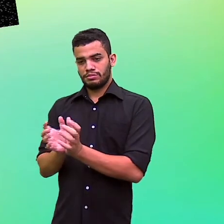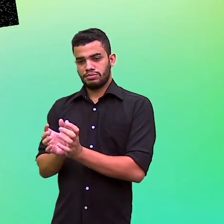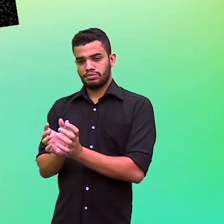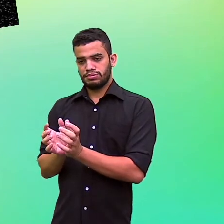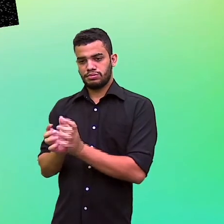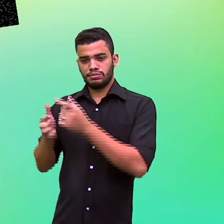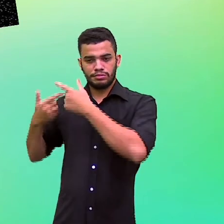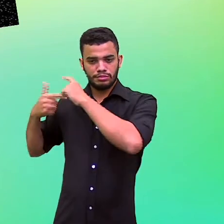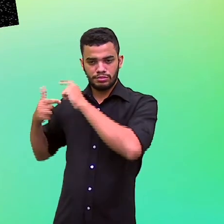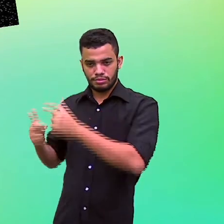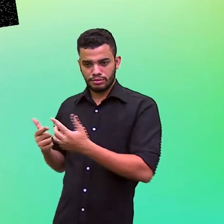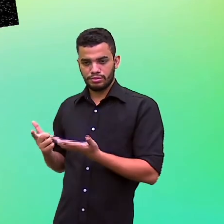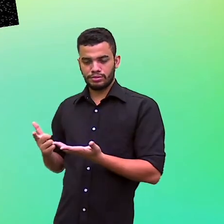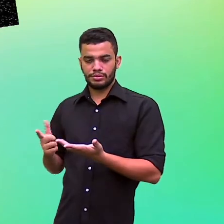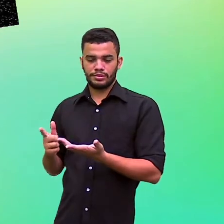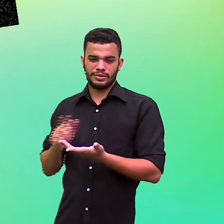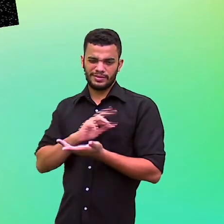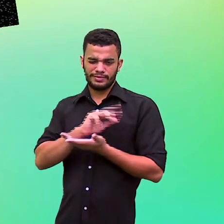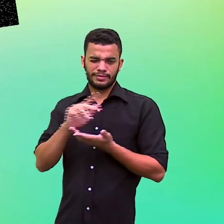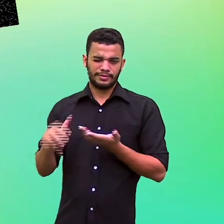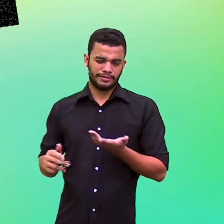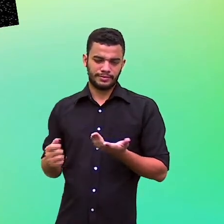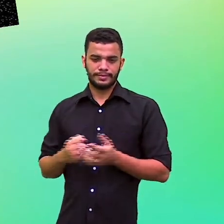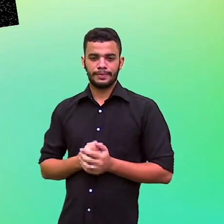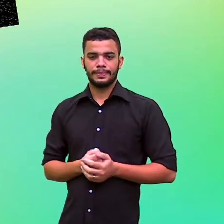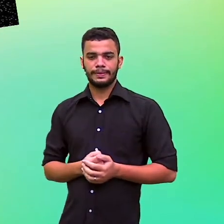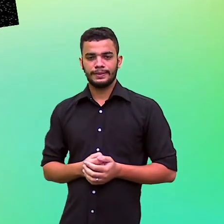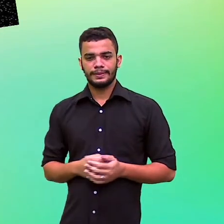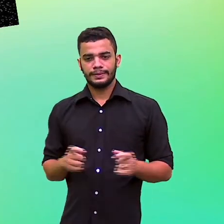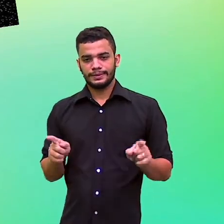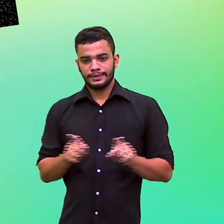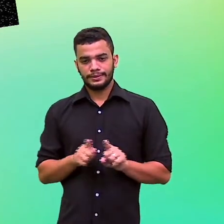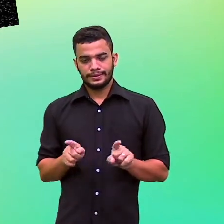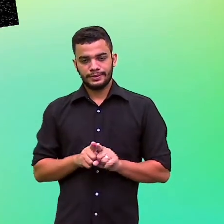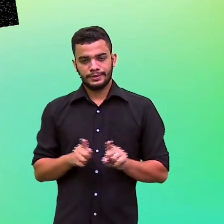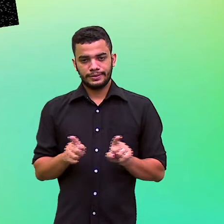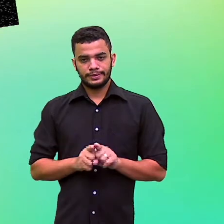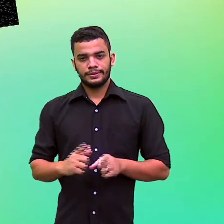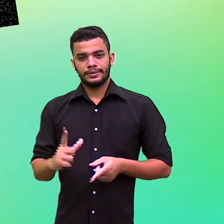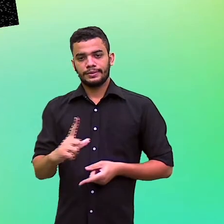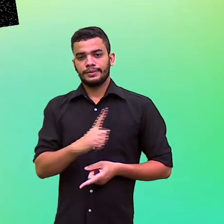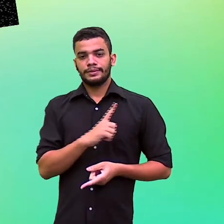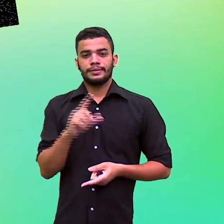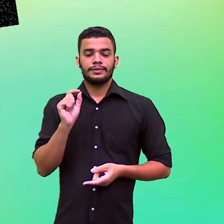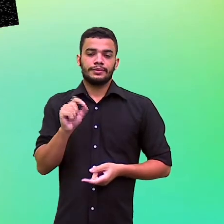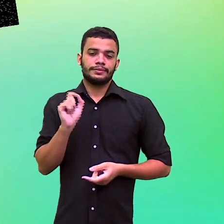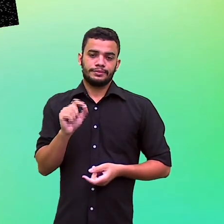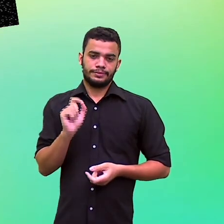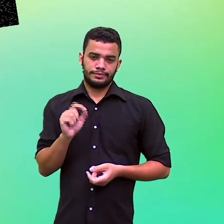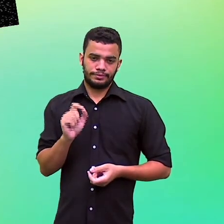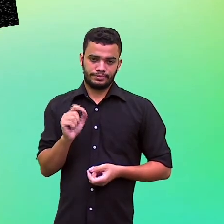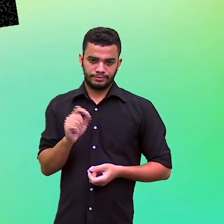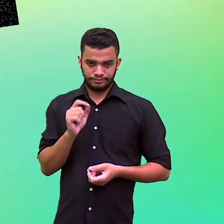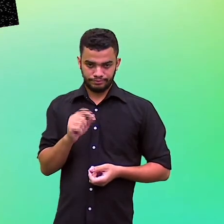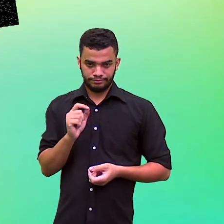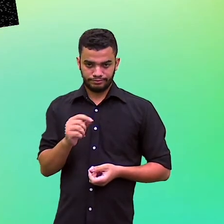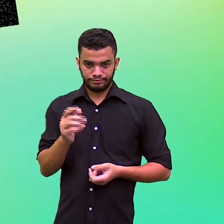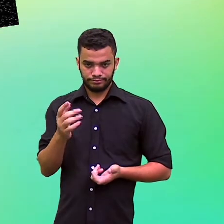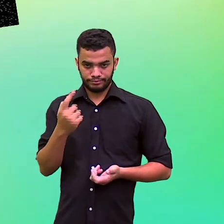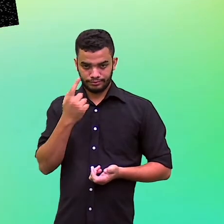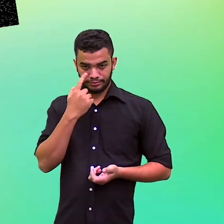liberais exaltados. Temos também os guardas nacionais, que quem tomava